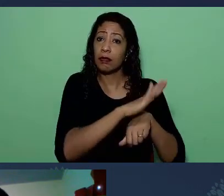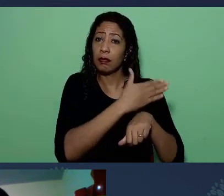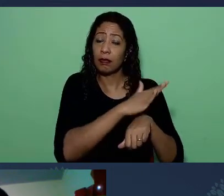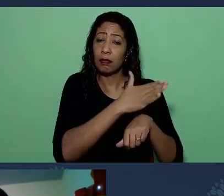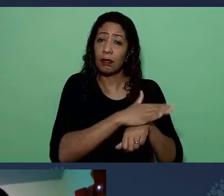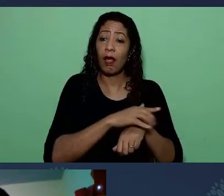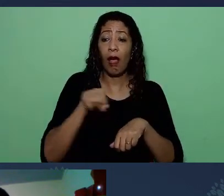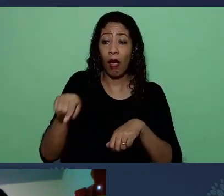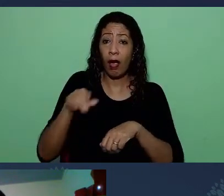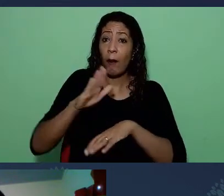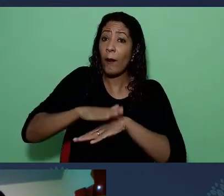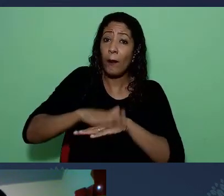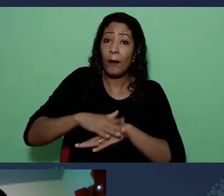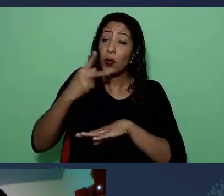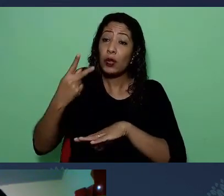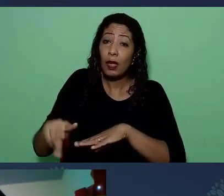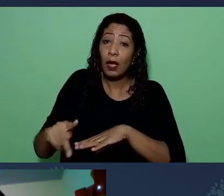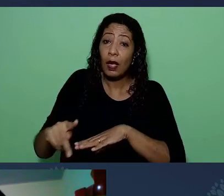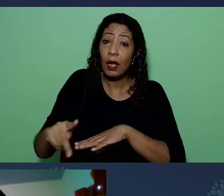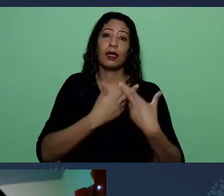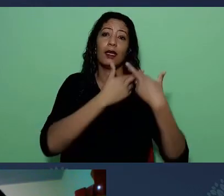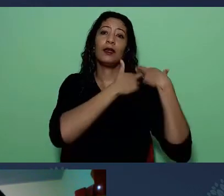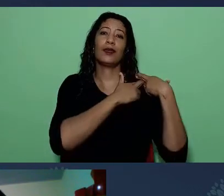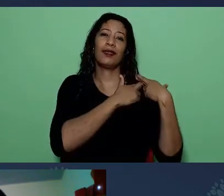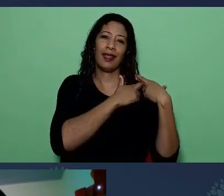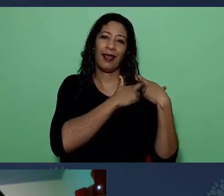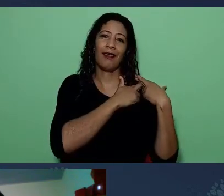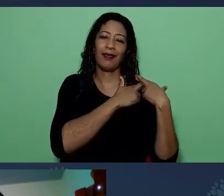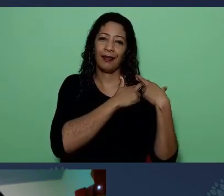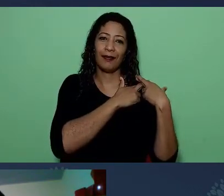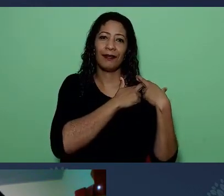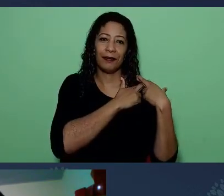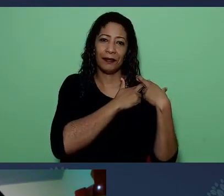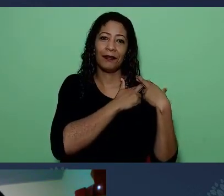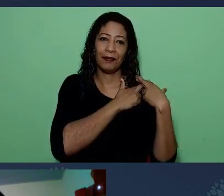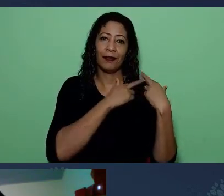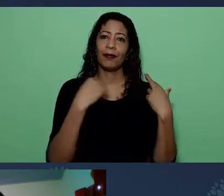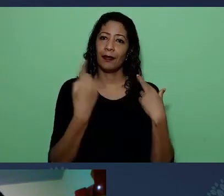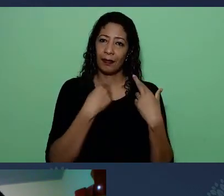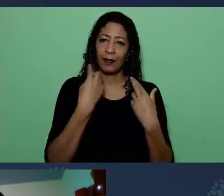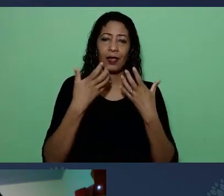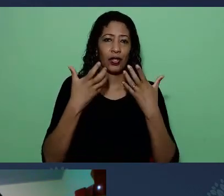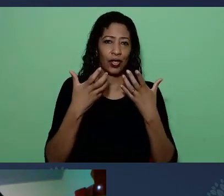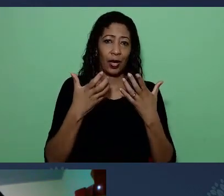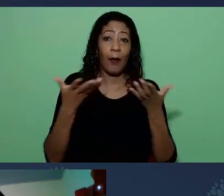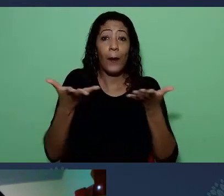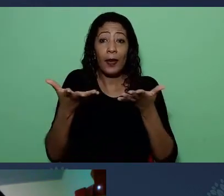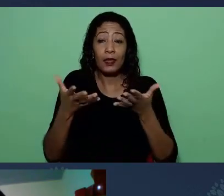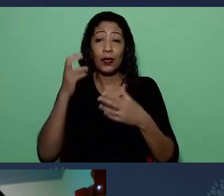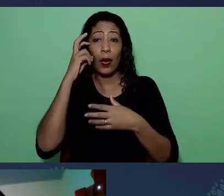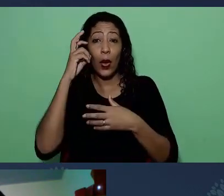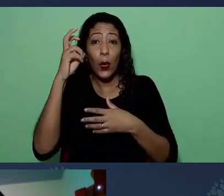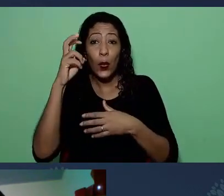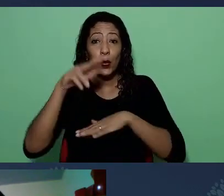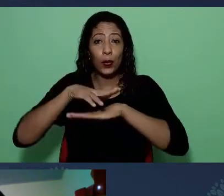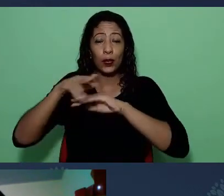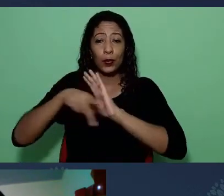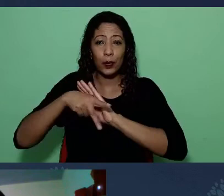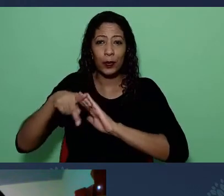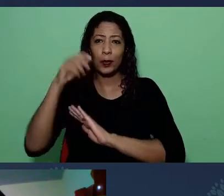queremos que ela faça isso sozinha, com total autonomia. A cultura brasileira não favorece muito isso,